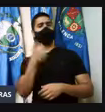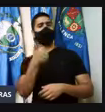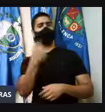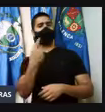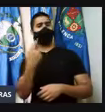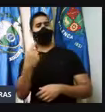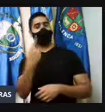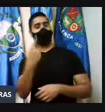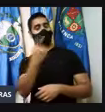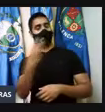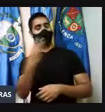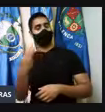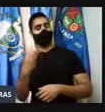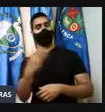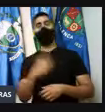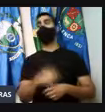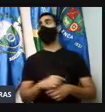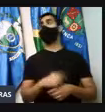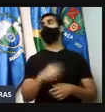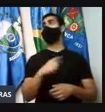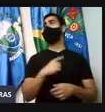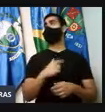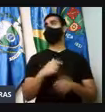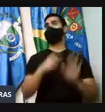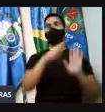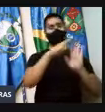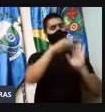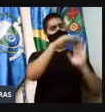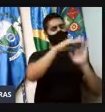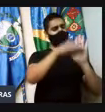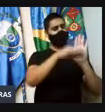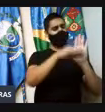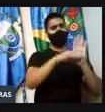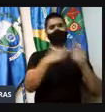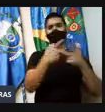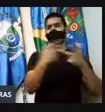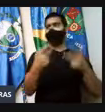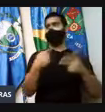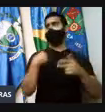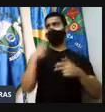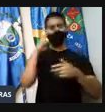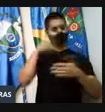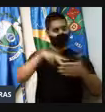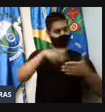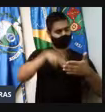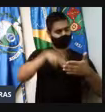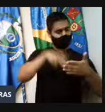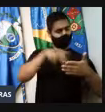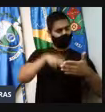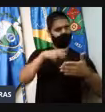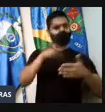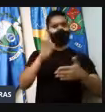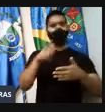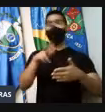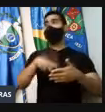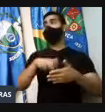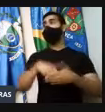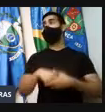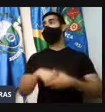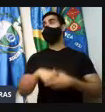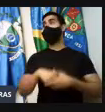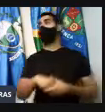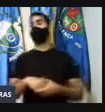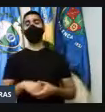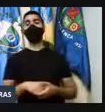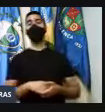né, o relatório, relatório financeiro gerado pela Caixa, eu estou analisando aquilo lá, já dei uma olhada, entendeu?